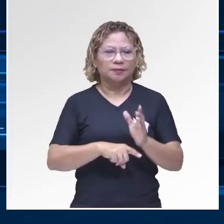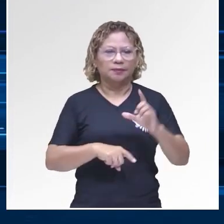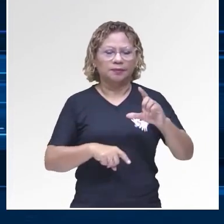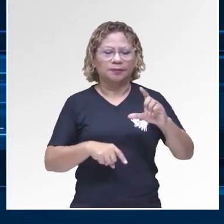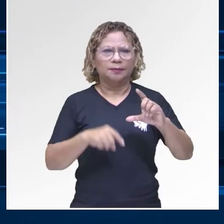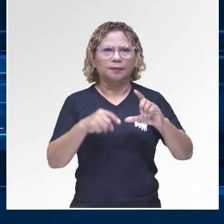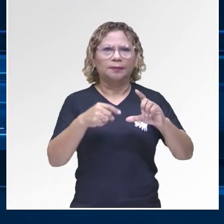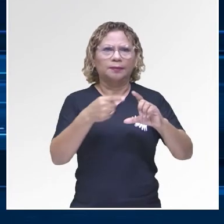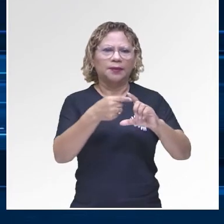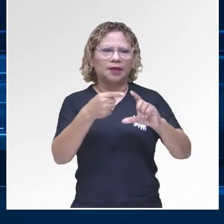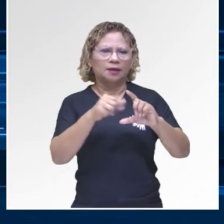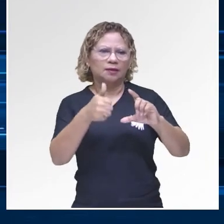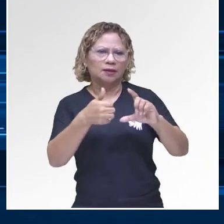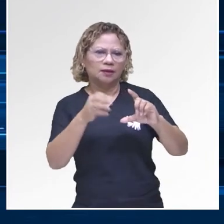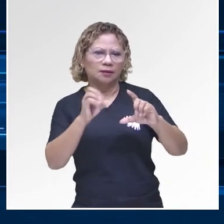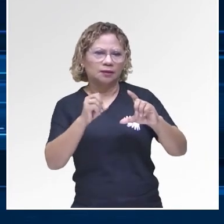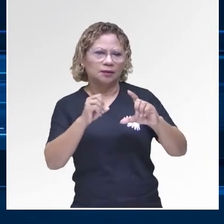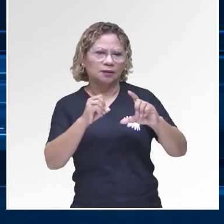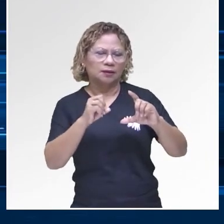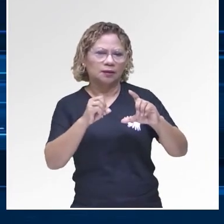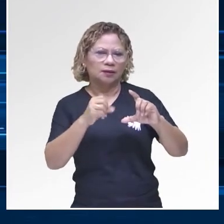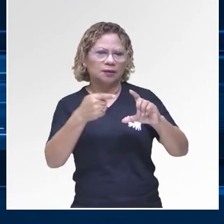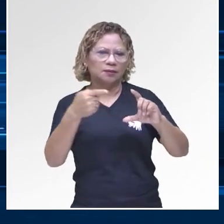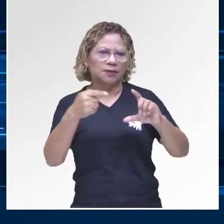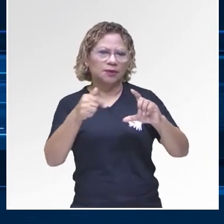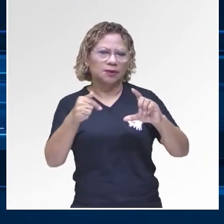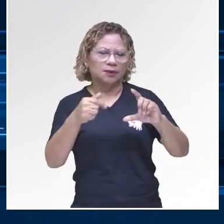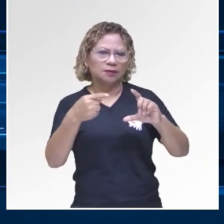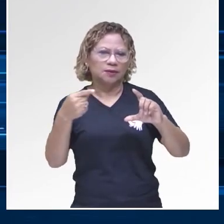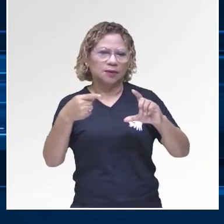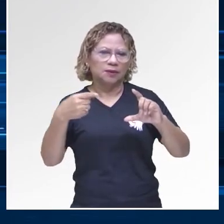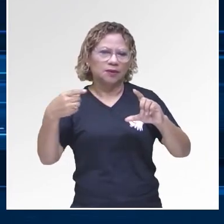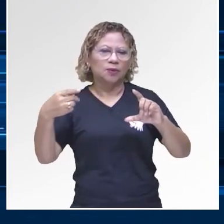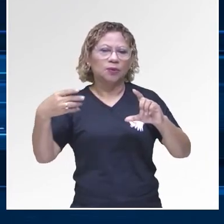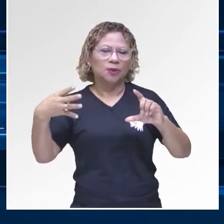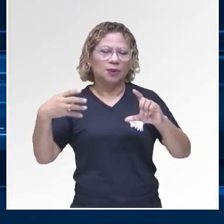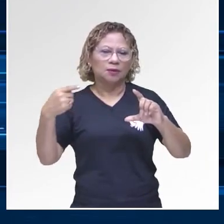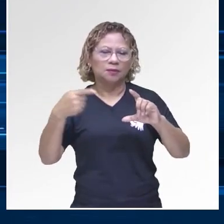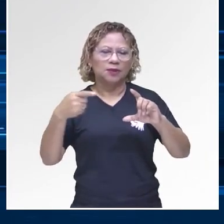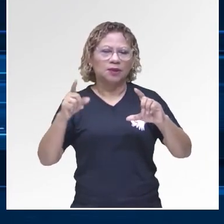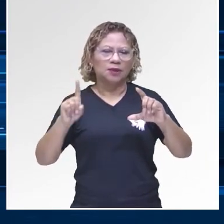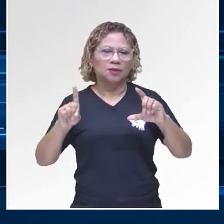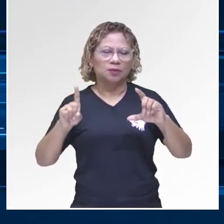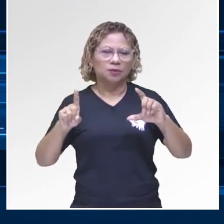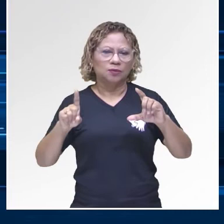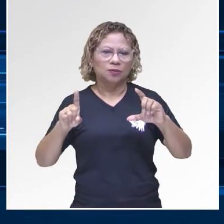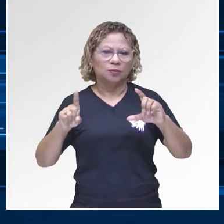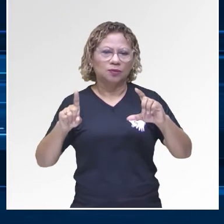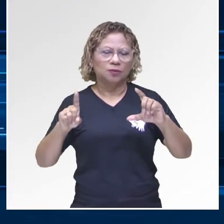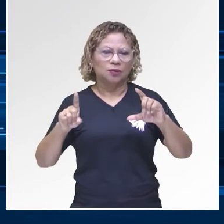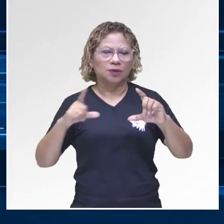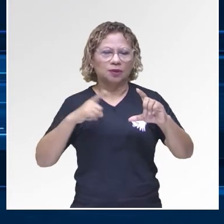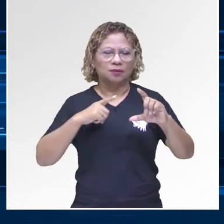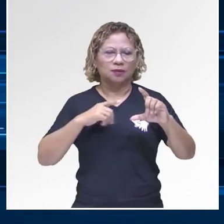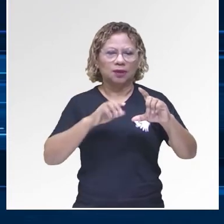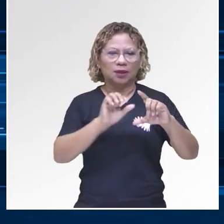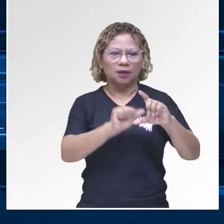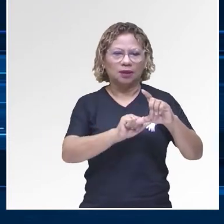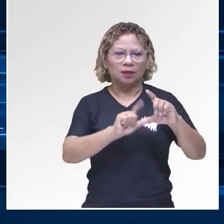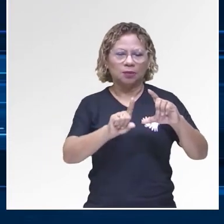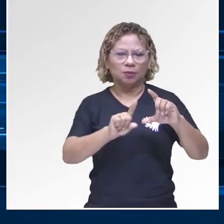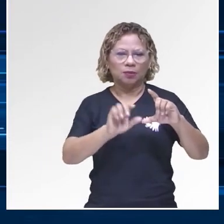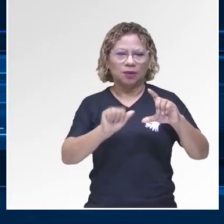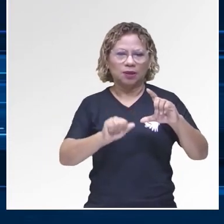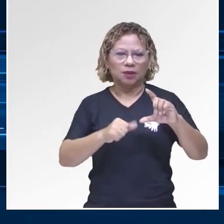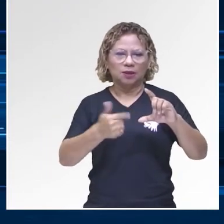3 menos 4, mais 3 menos 1. Aqui é o A1, aqui é o A2, aqui é o